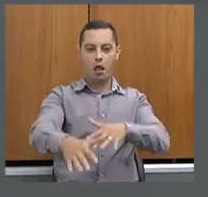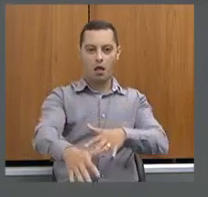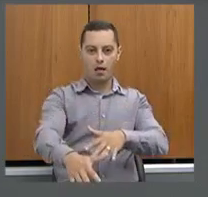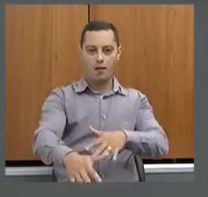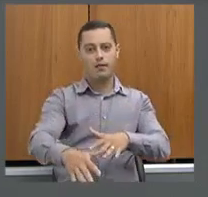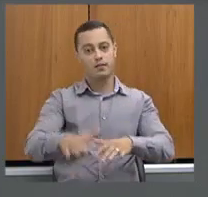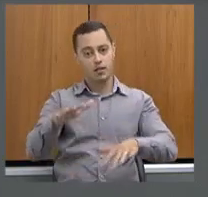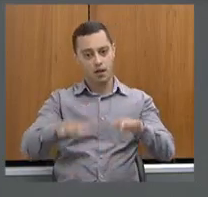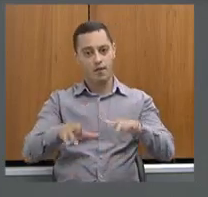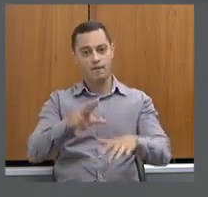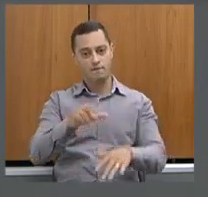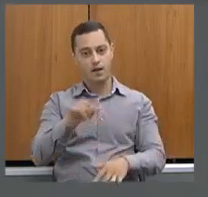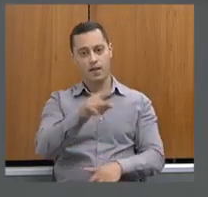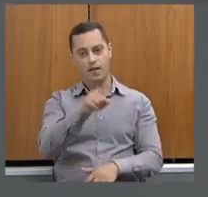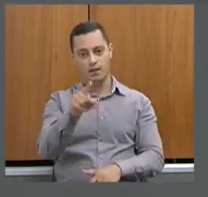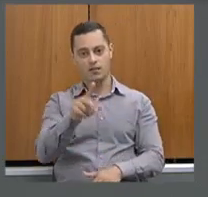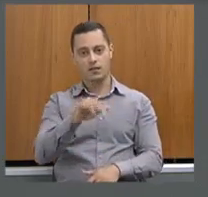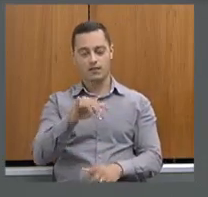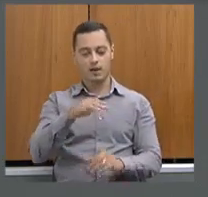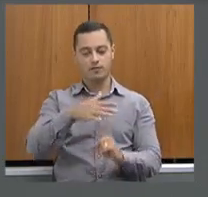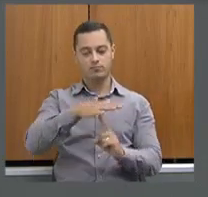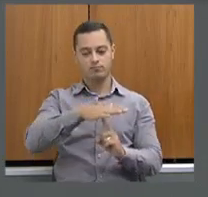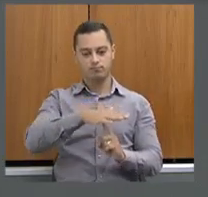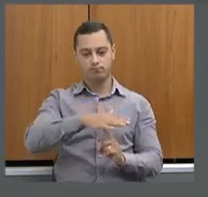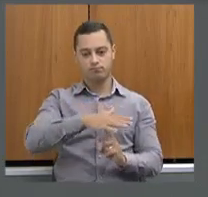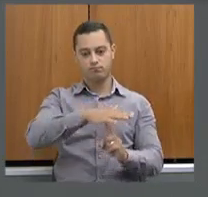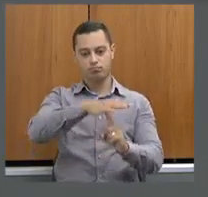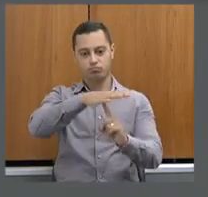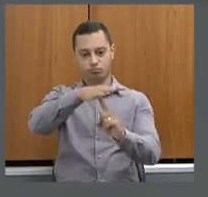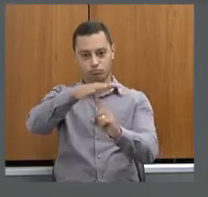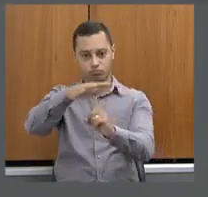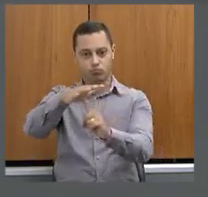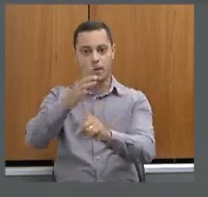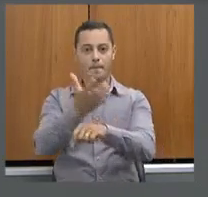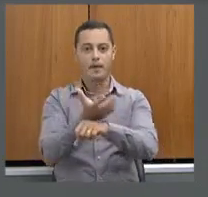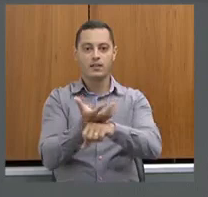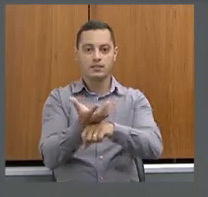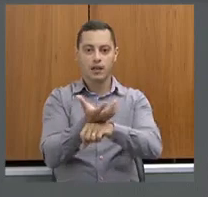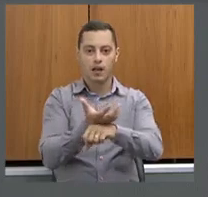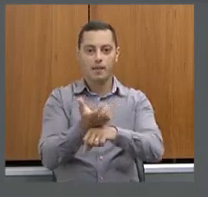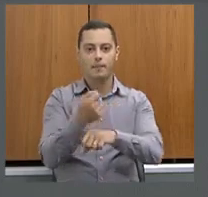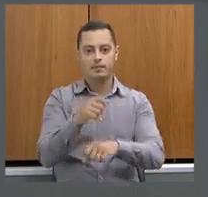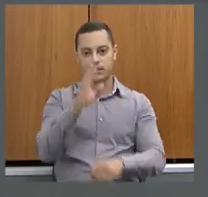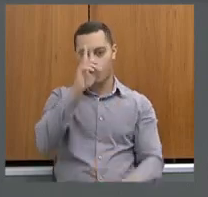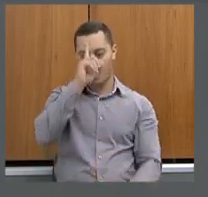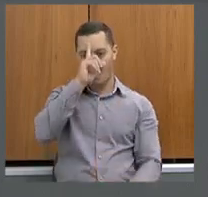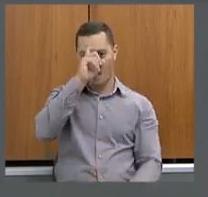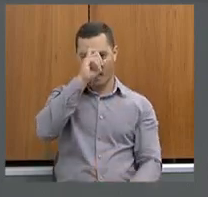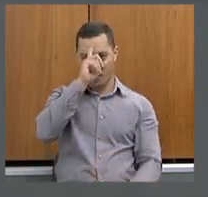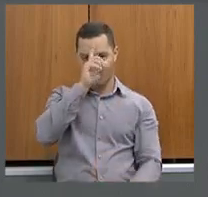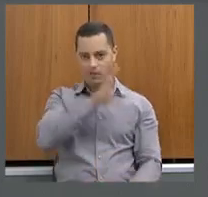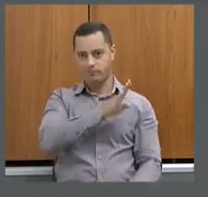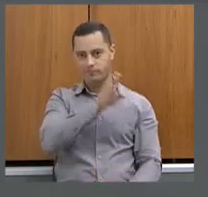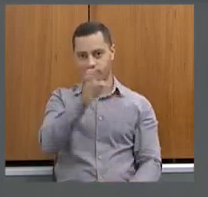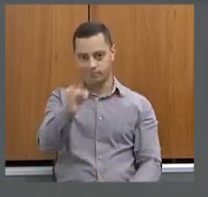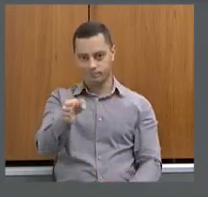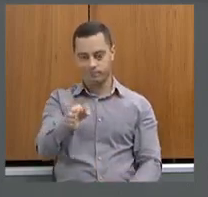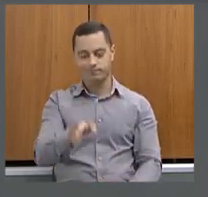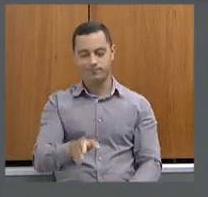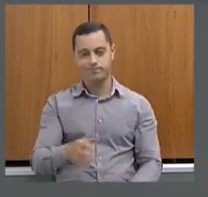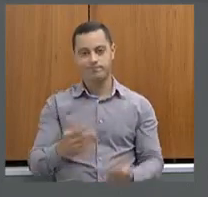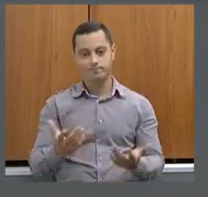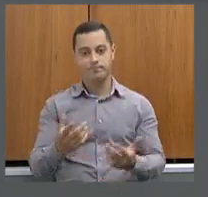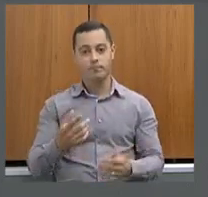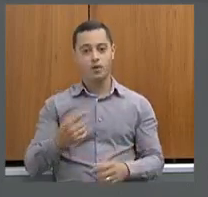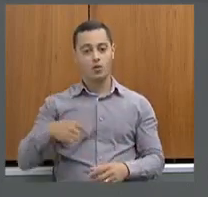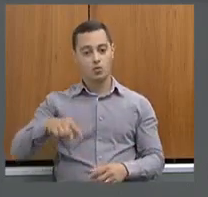vão transportar os pacientes que passam pelo hemodiálise três vezes por semana tem que passar por aquelas péssimas estradas então fica